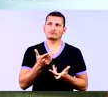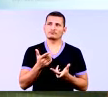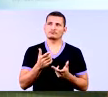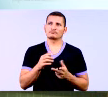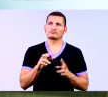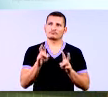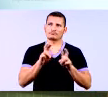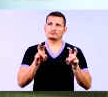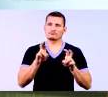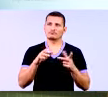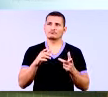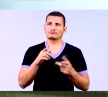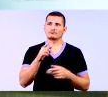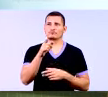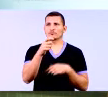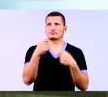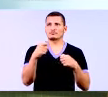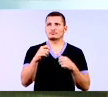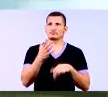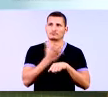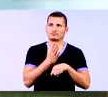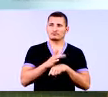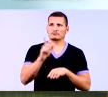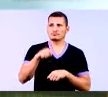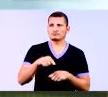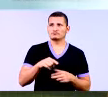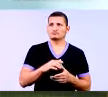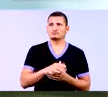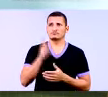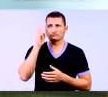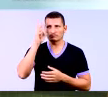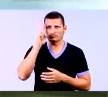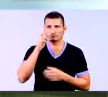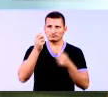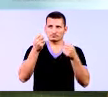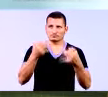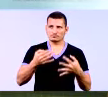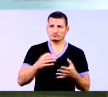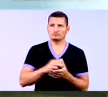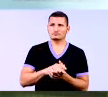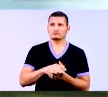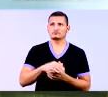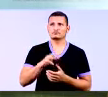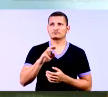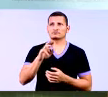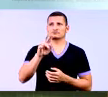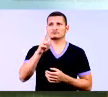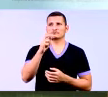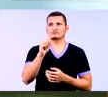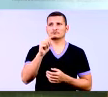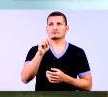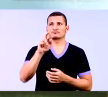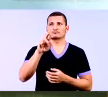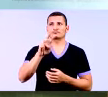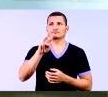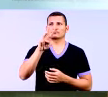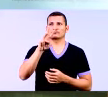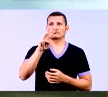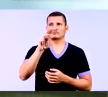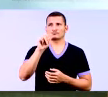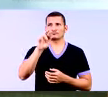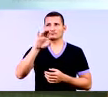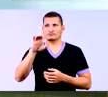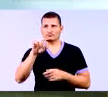Na prática é isso. Né? Você lembra que a gente comentou? Hardware e software tem que estar em conjunto para ter o melhor desempenho possível e eu